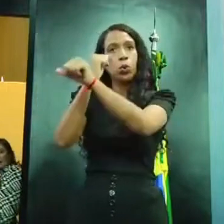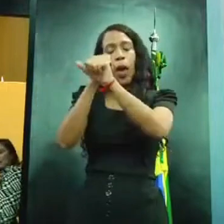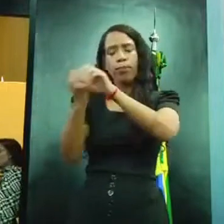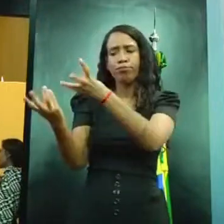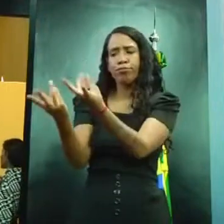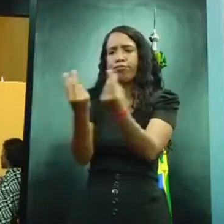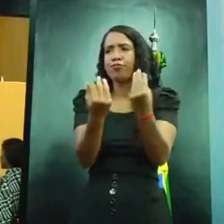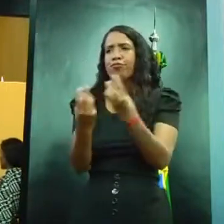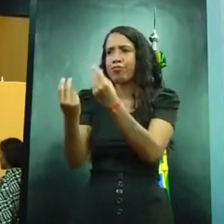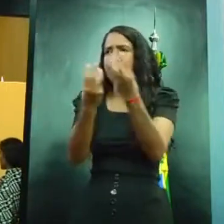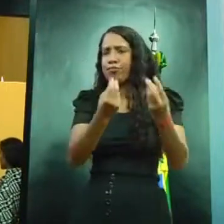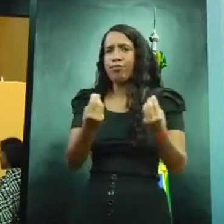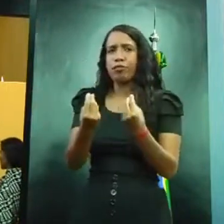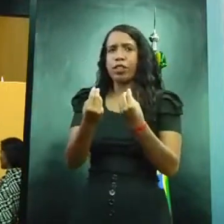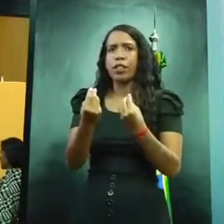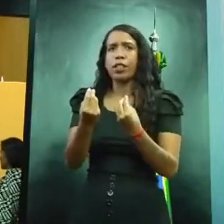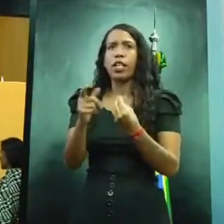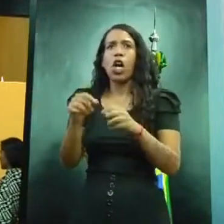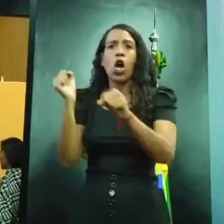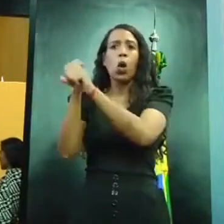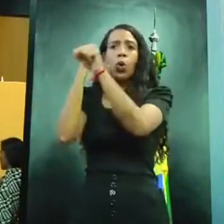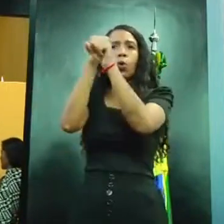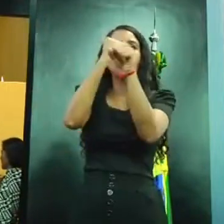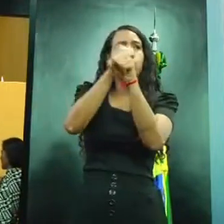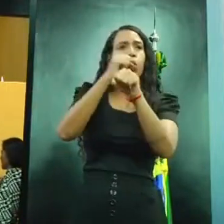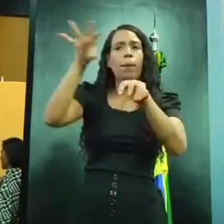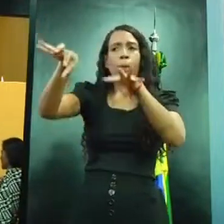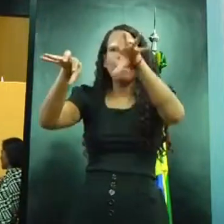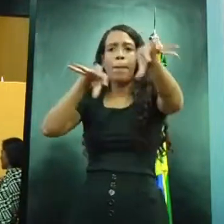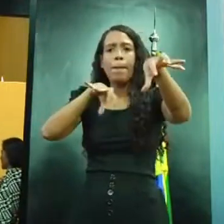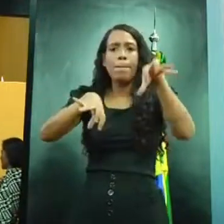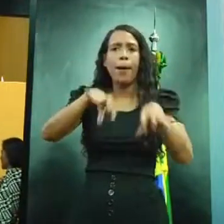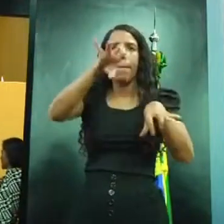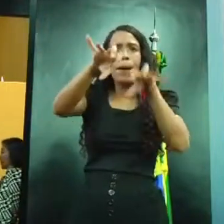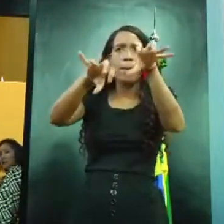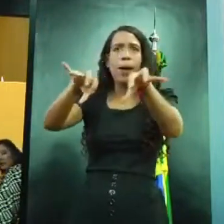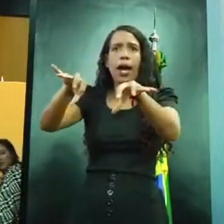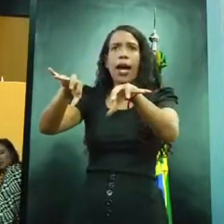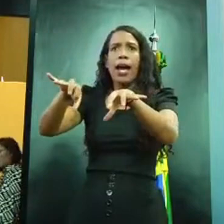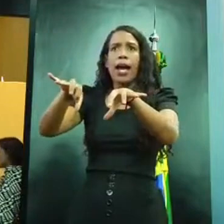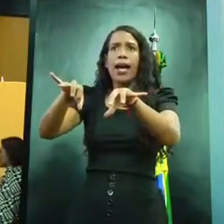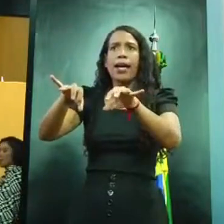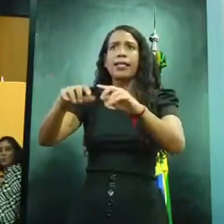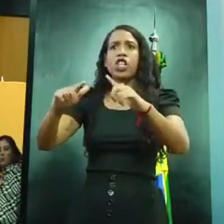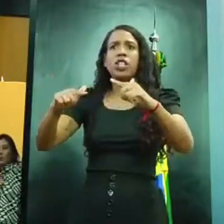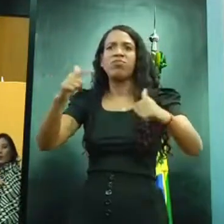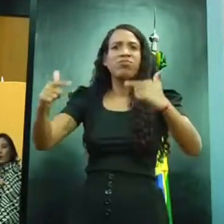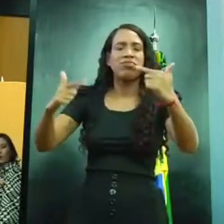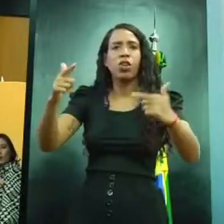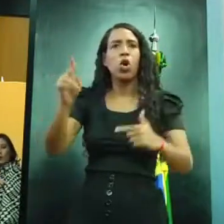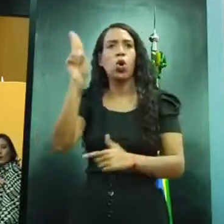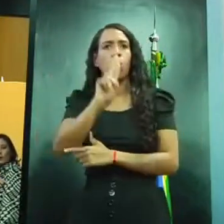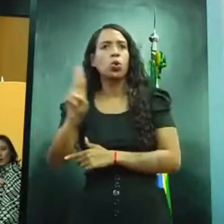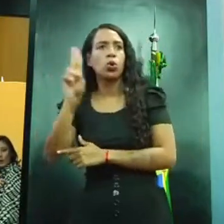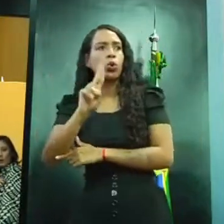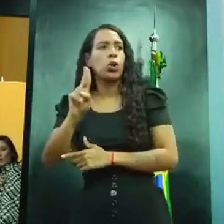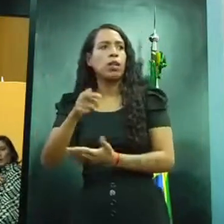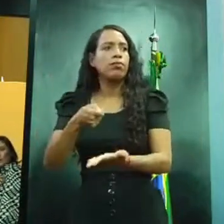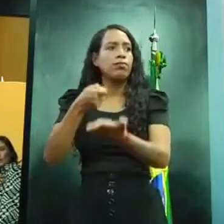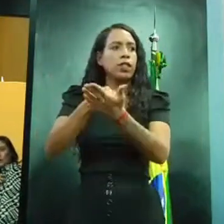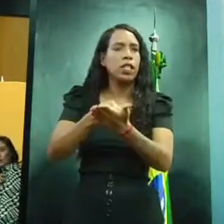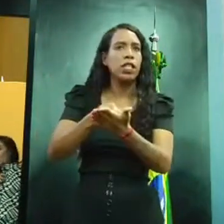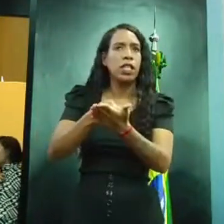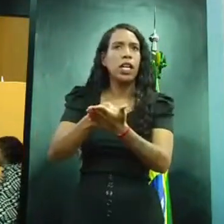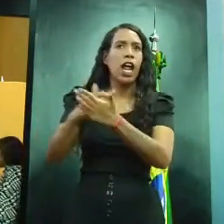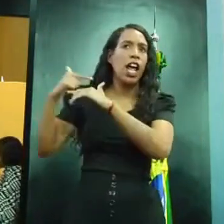Brasil, para construir polos petroquímicos no Brasil, que ousou apostar na